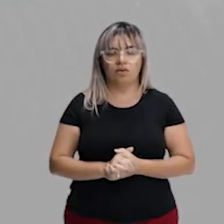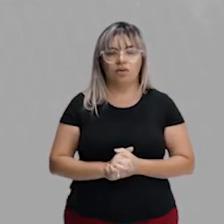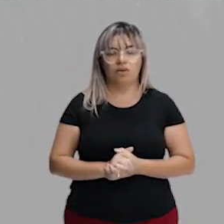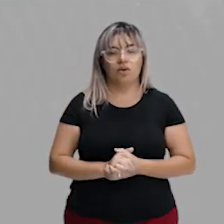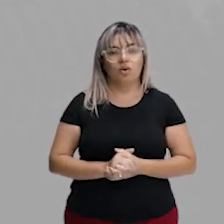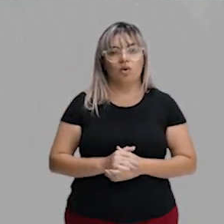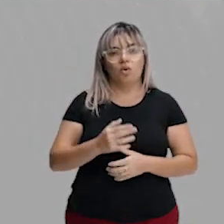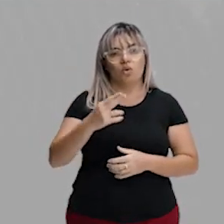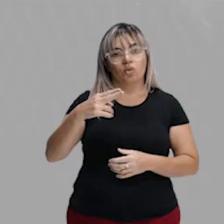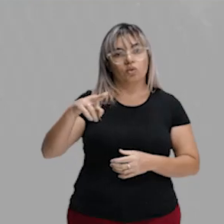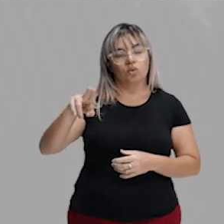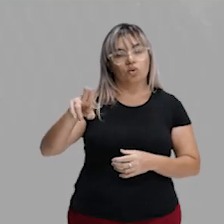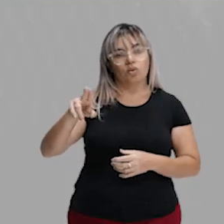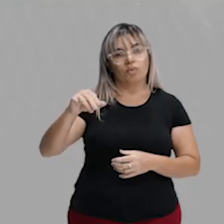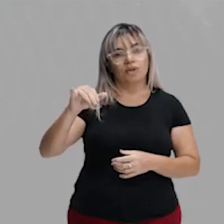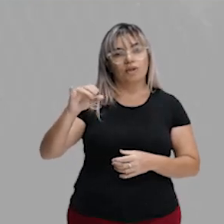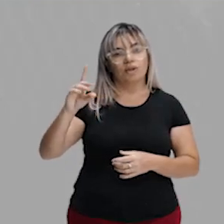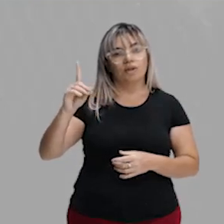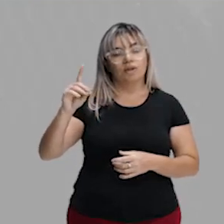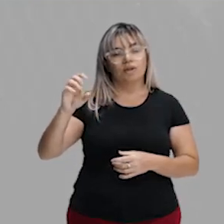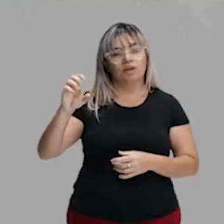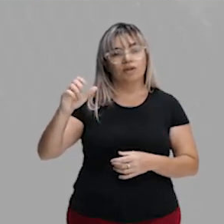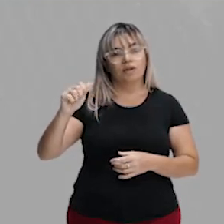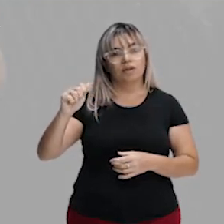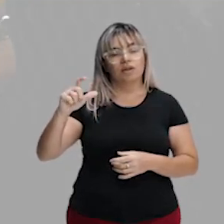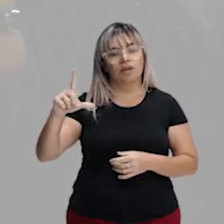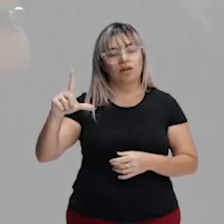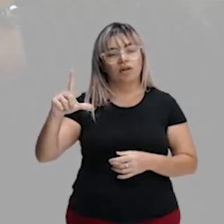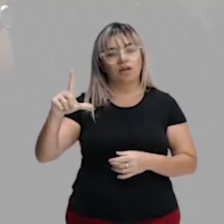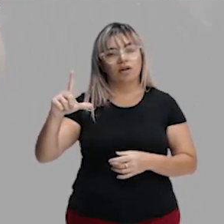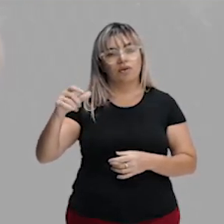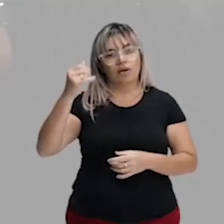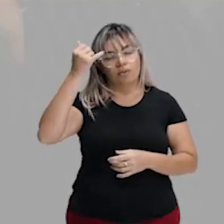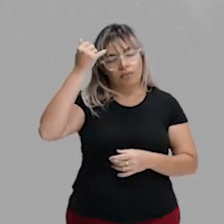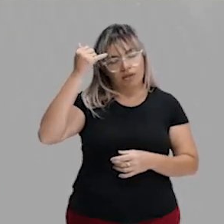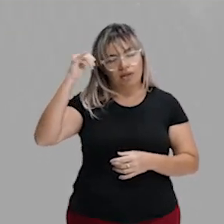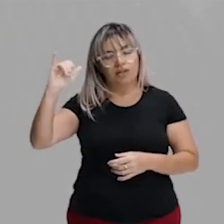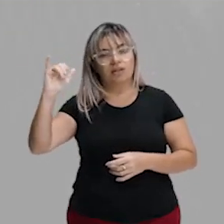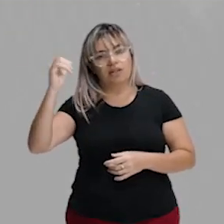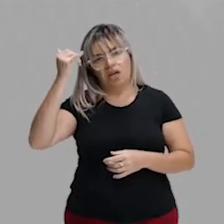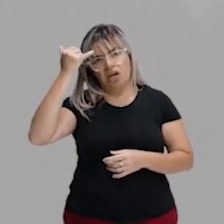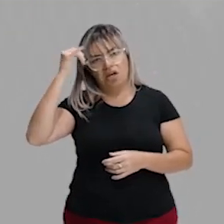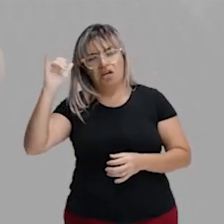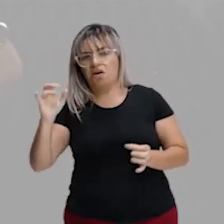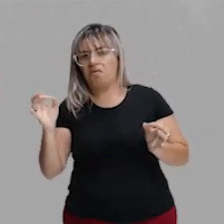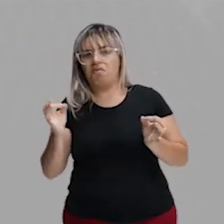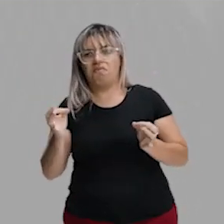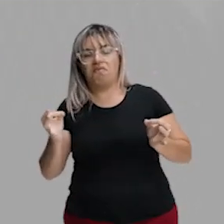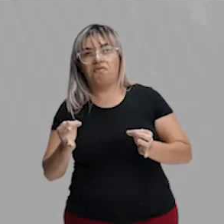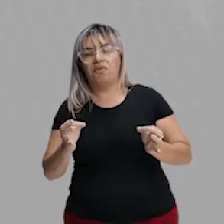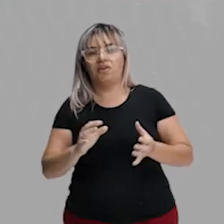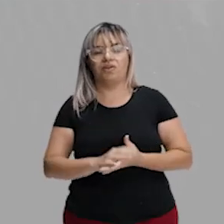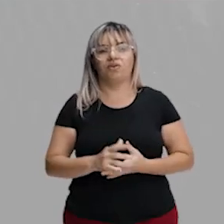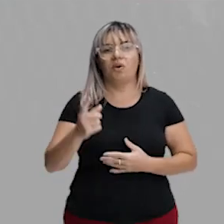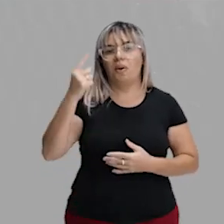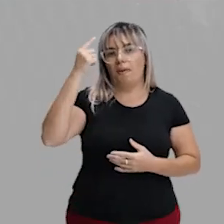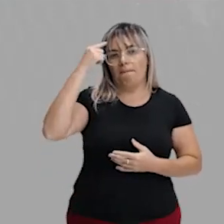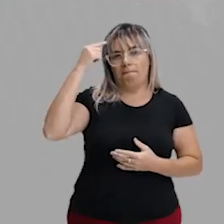ideias, né? Foi idealizado. Não quer dizer que isso tenha de fato, não exista de fato. Tá ok?